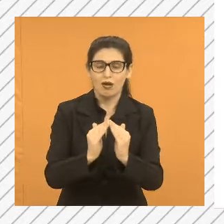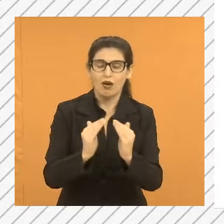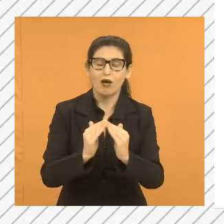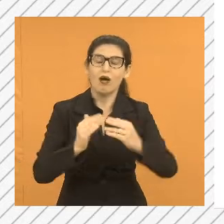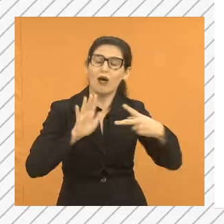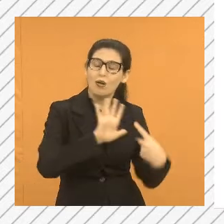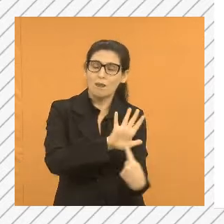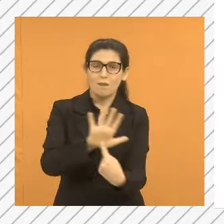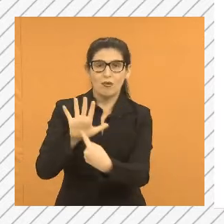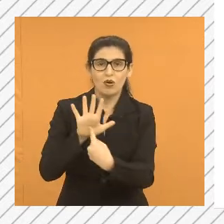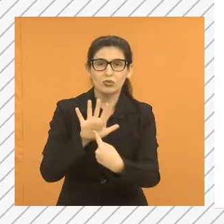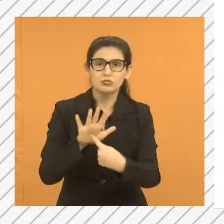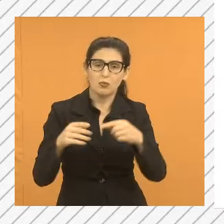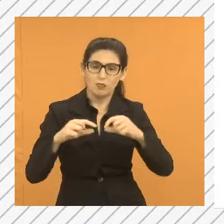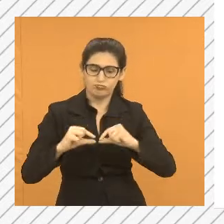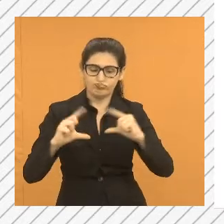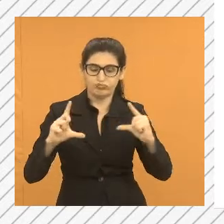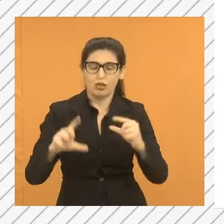um aumento de